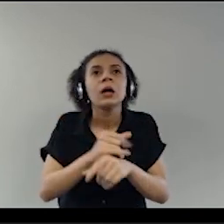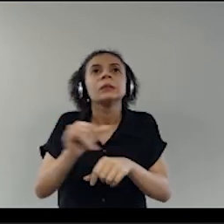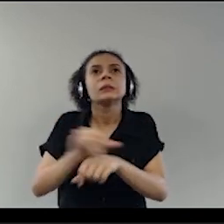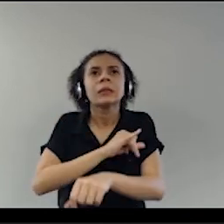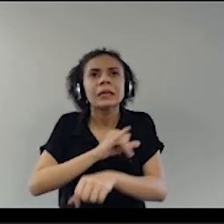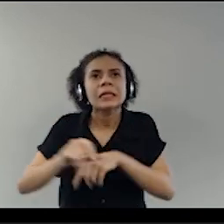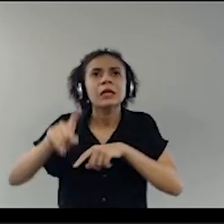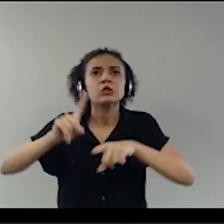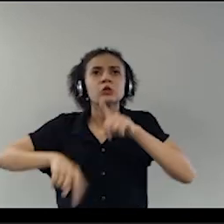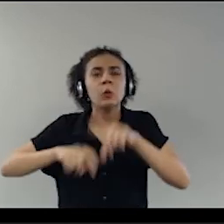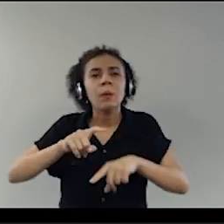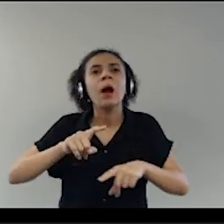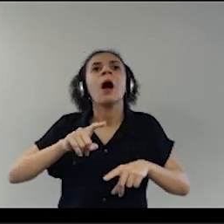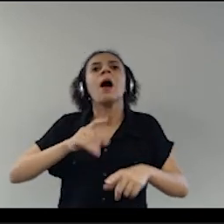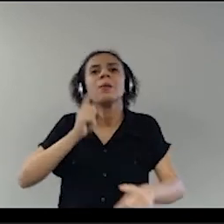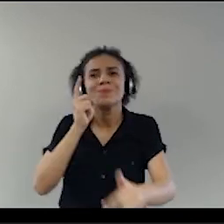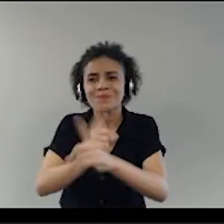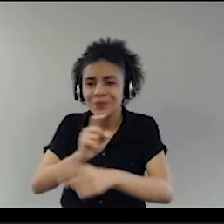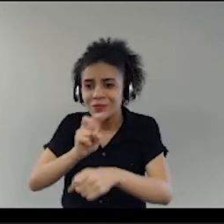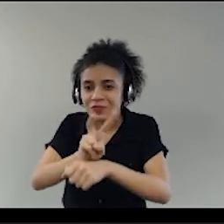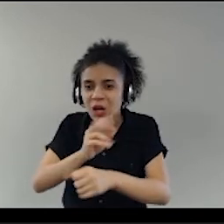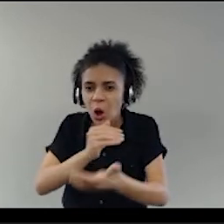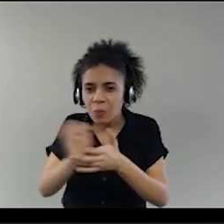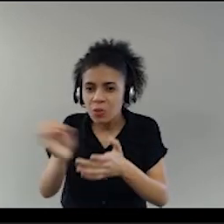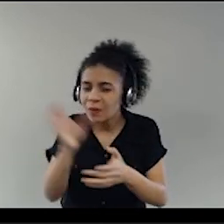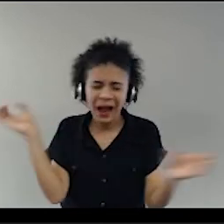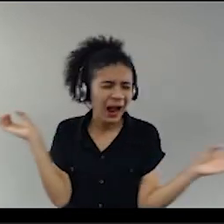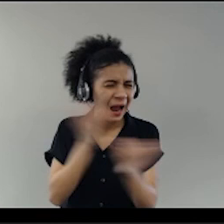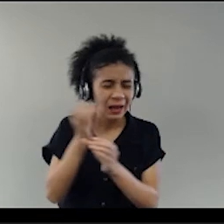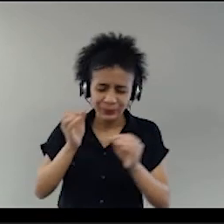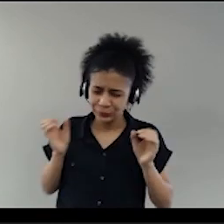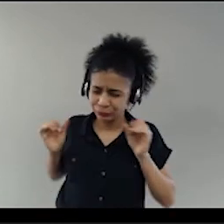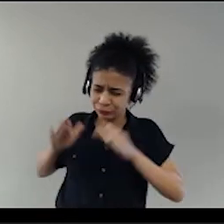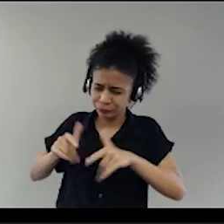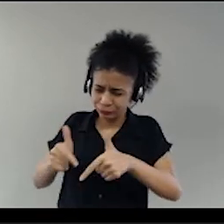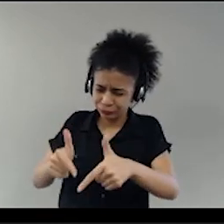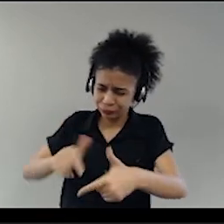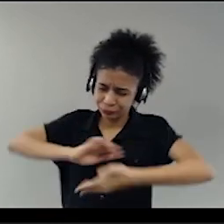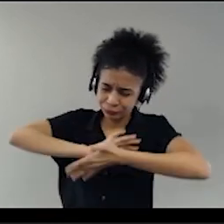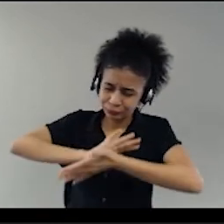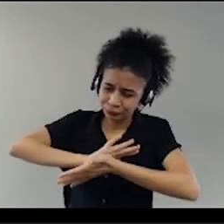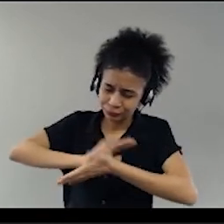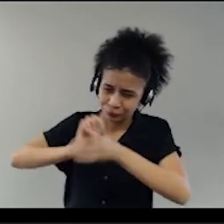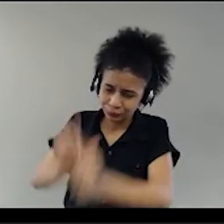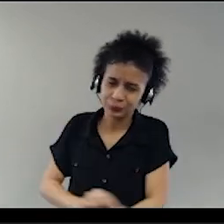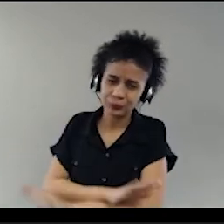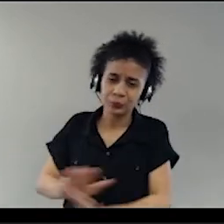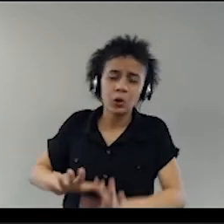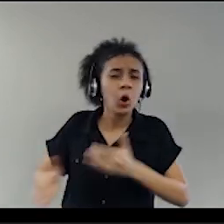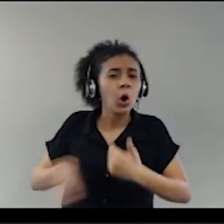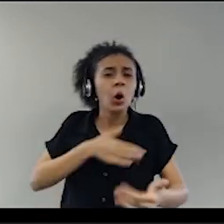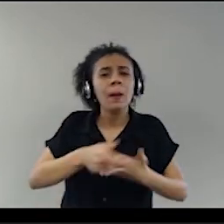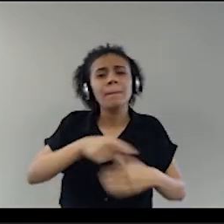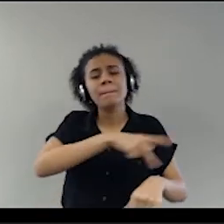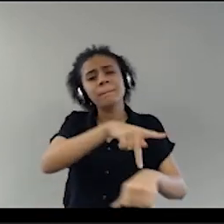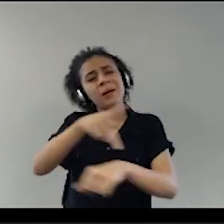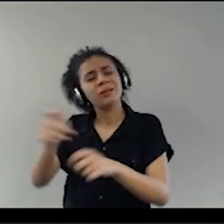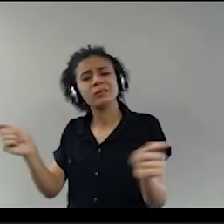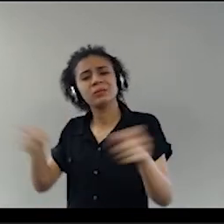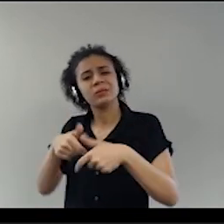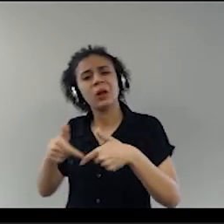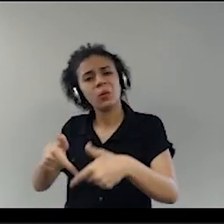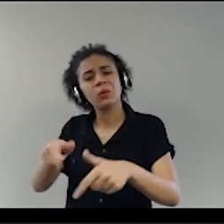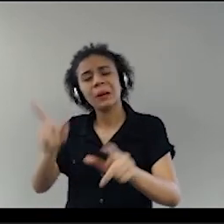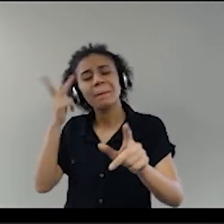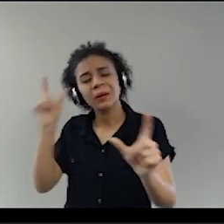vez identificado um vírus novo, rapidamente, qualquer um dos países possam agir circundários para